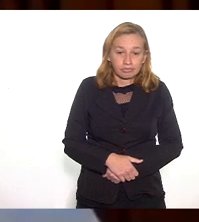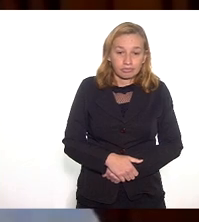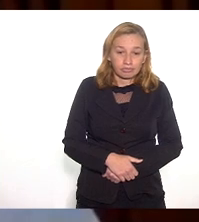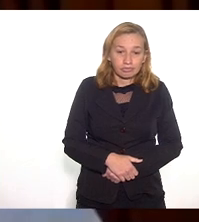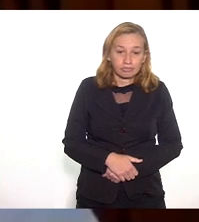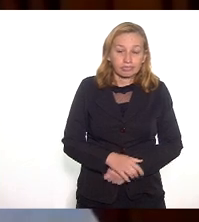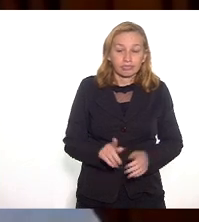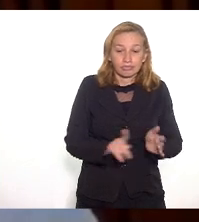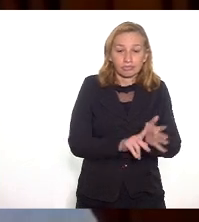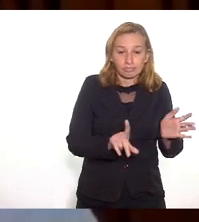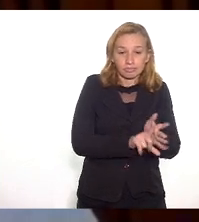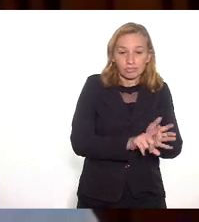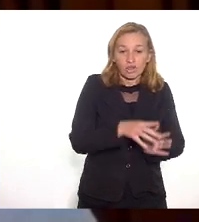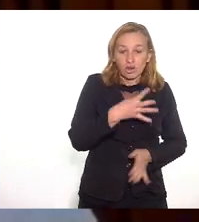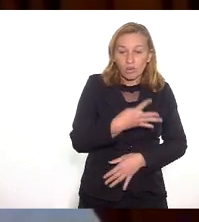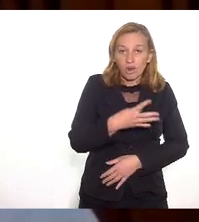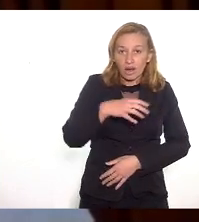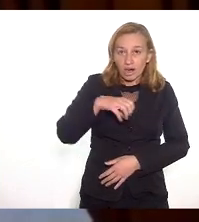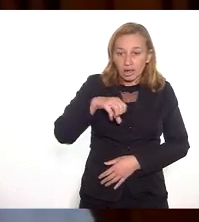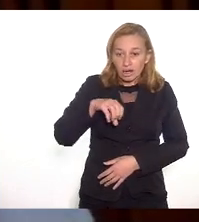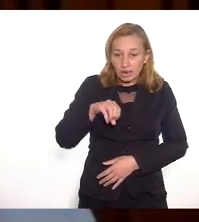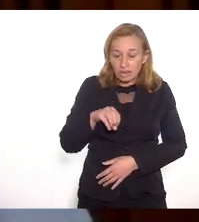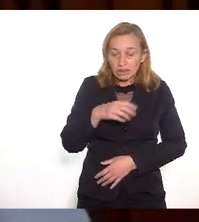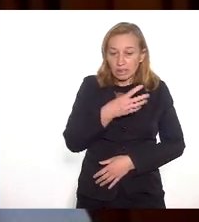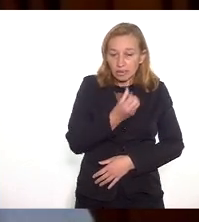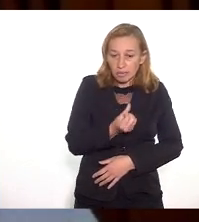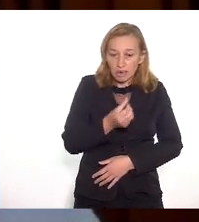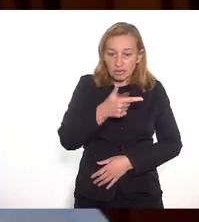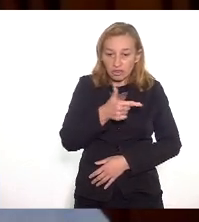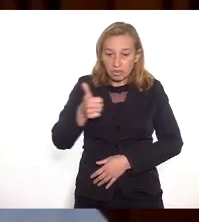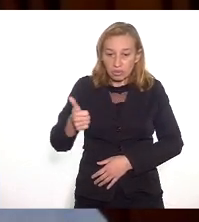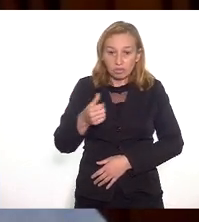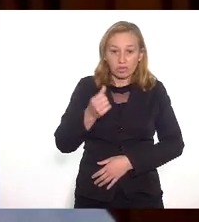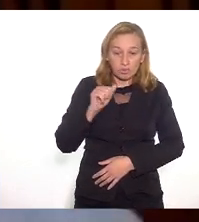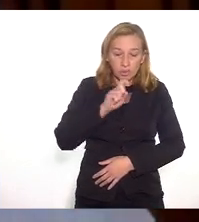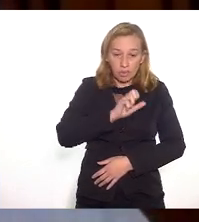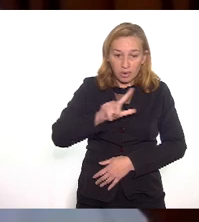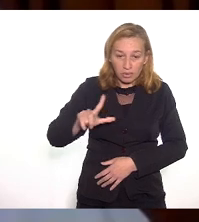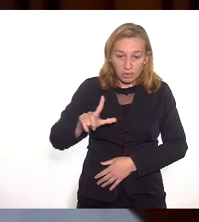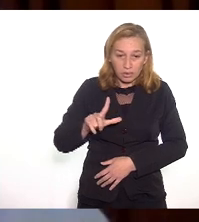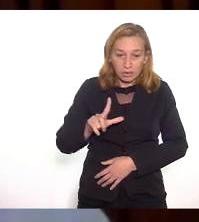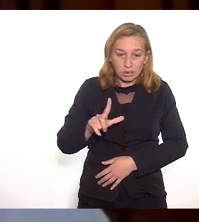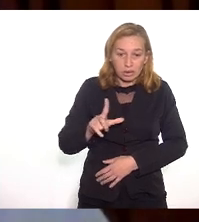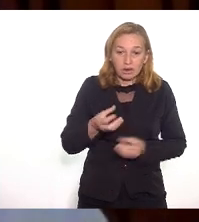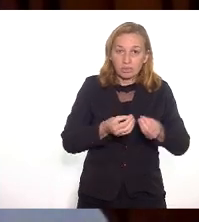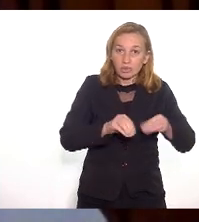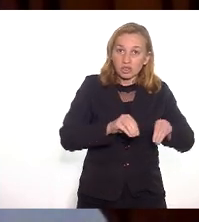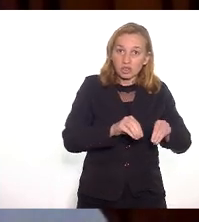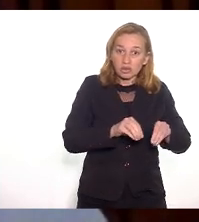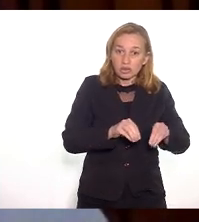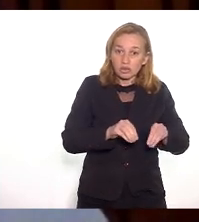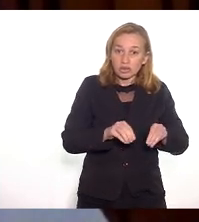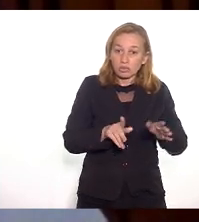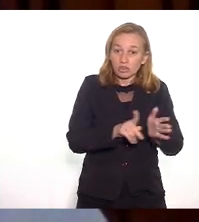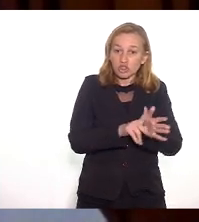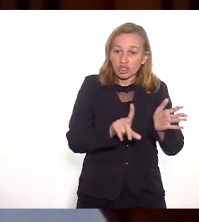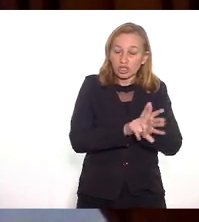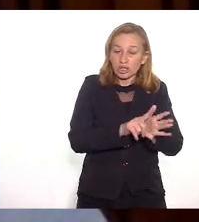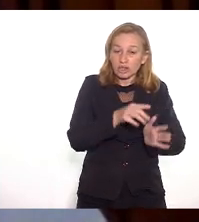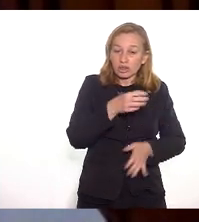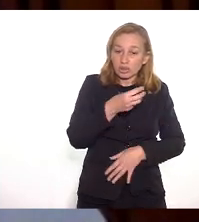62, projeto de lei 486/21, autoria do deputado Felipe Obel. O parecer pela prejudicabilidade pelo projeto de lei